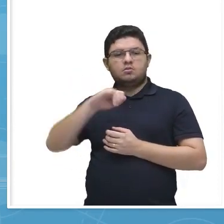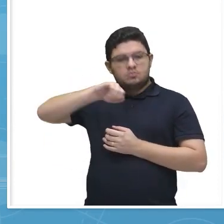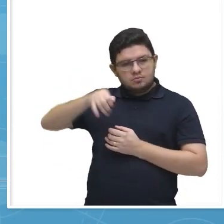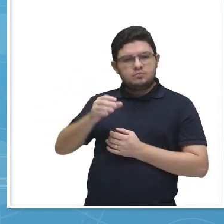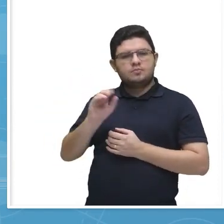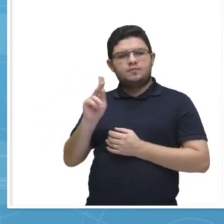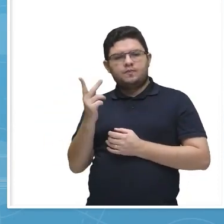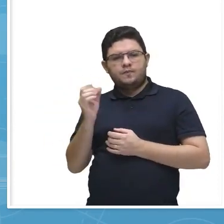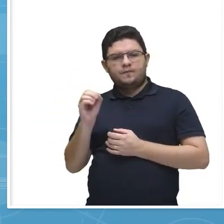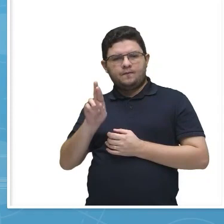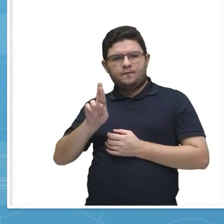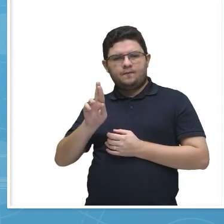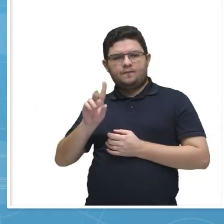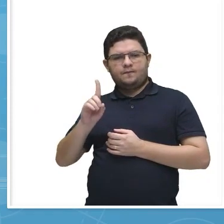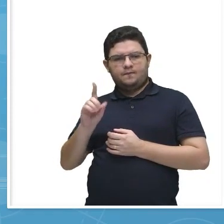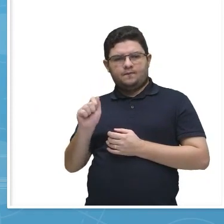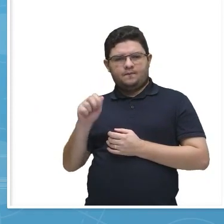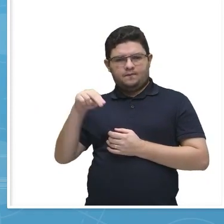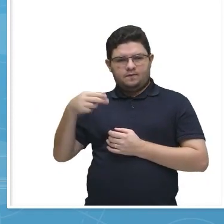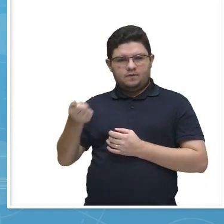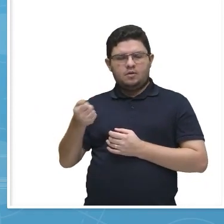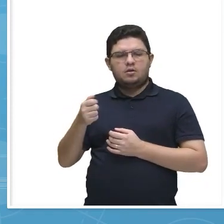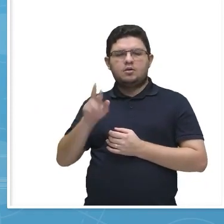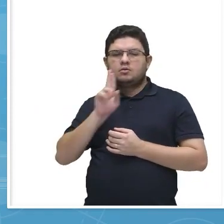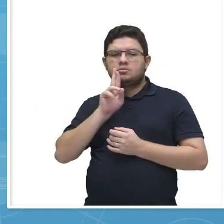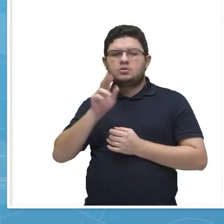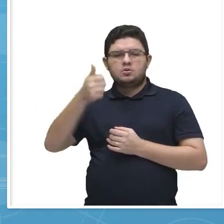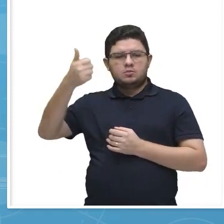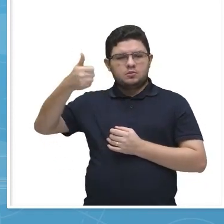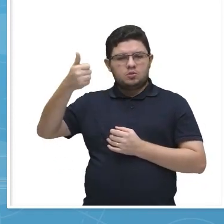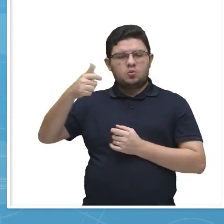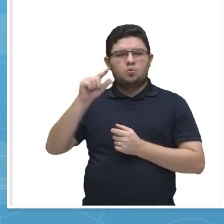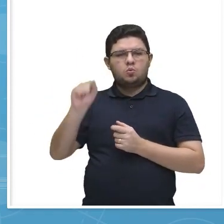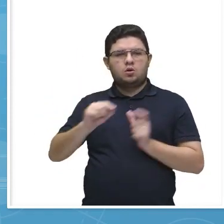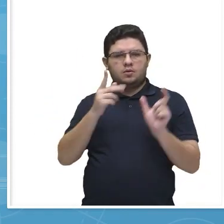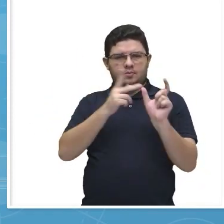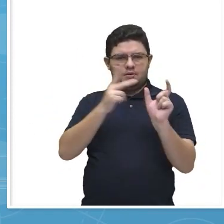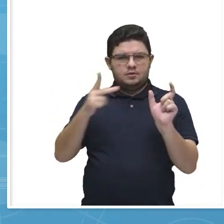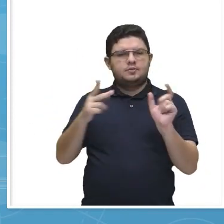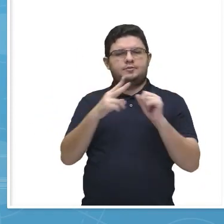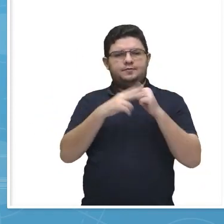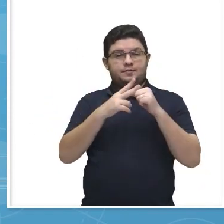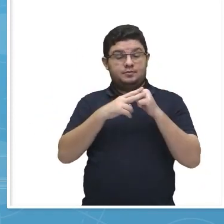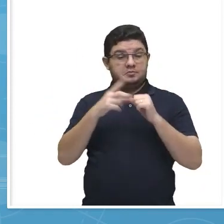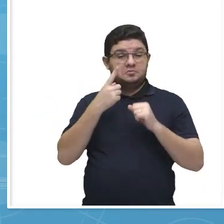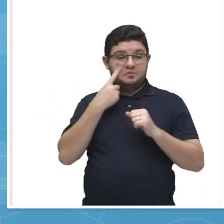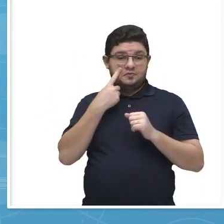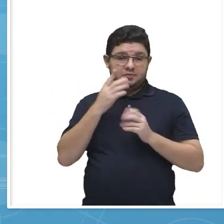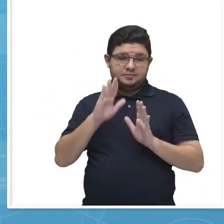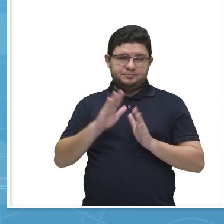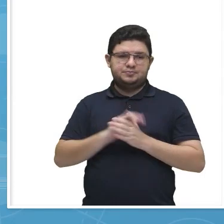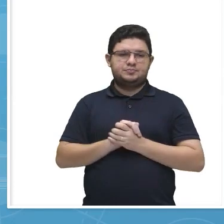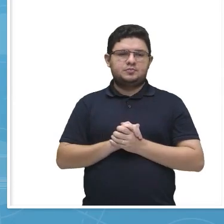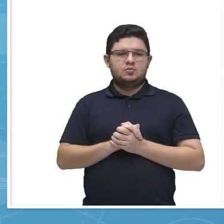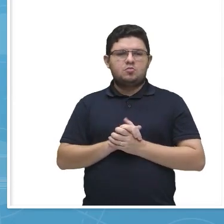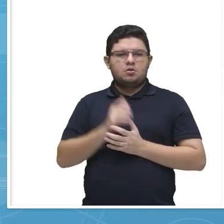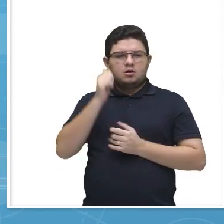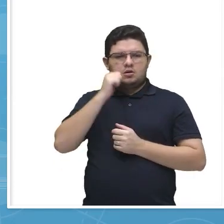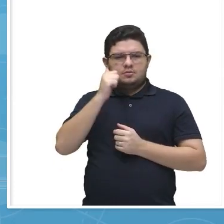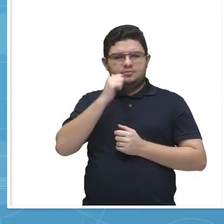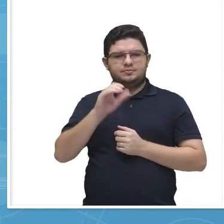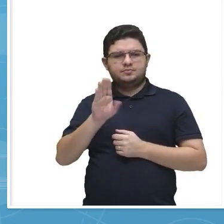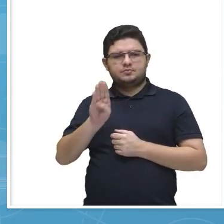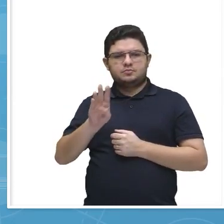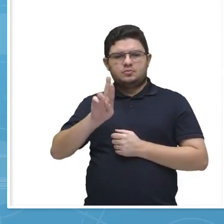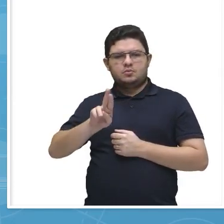certo? Vamos já verificar se é um predicado verbal ou não. Quem mais interagiu com a gente? Olha só, a Bruna, marcando